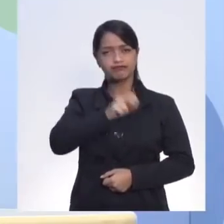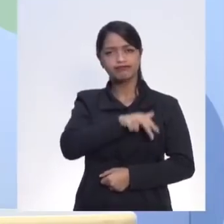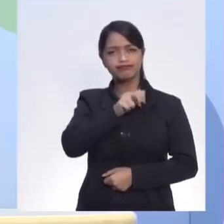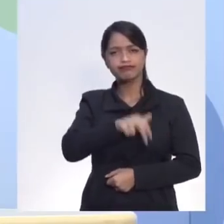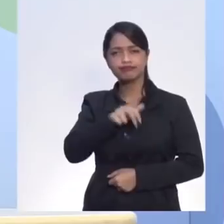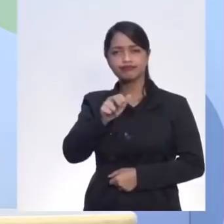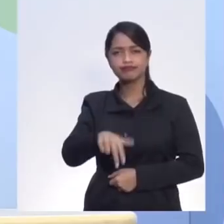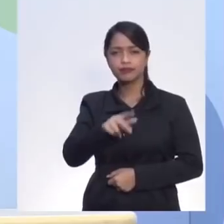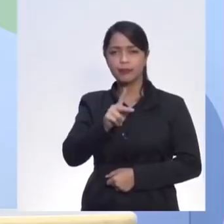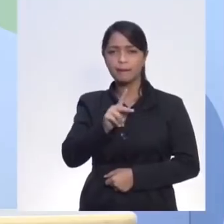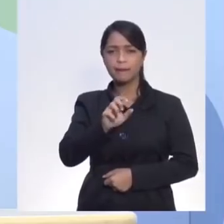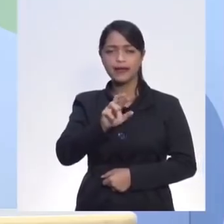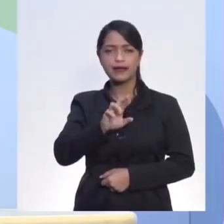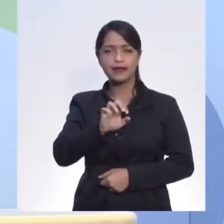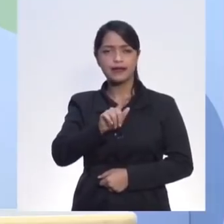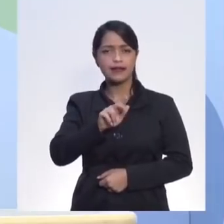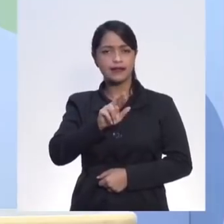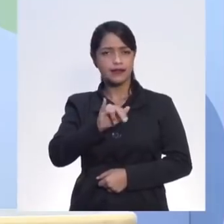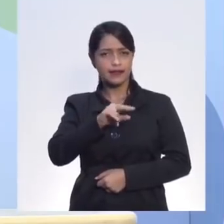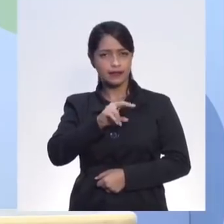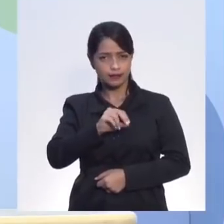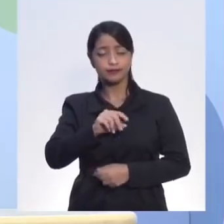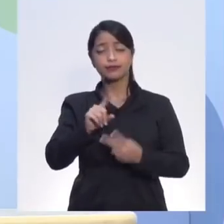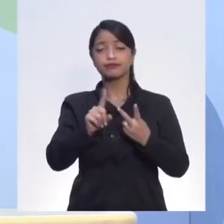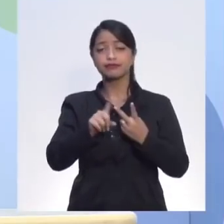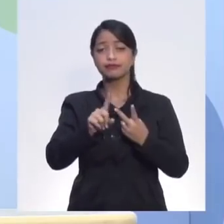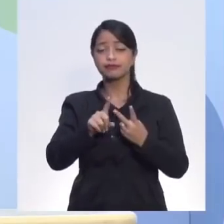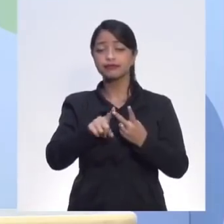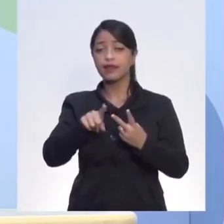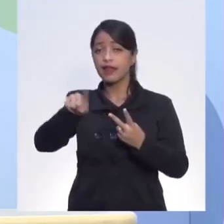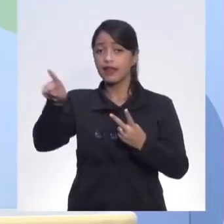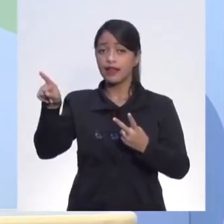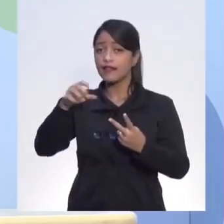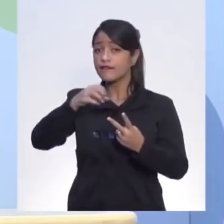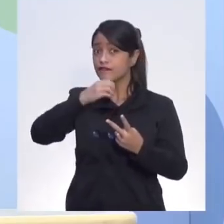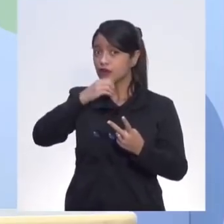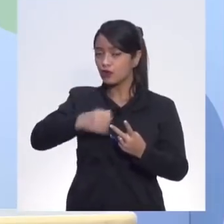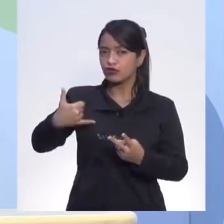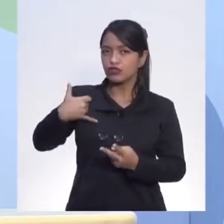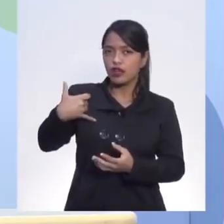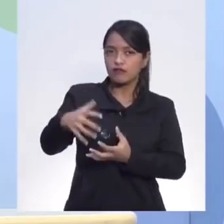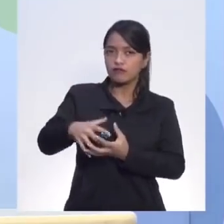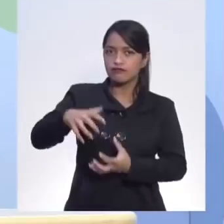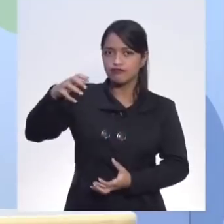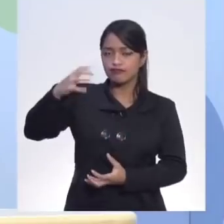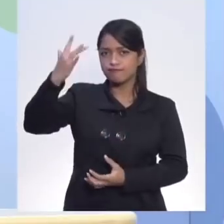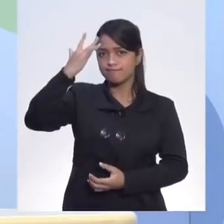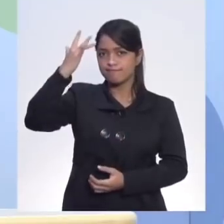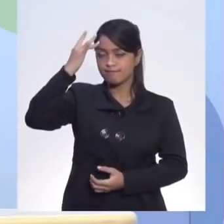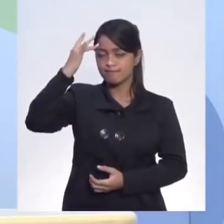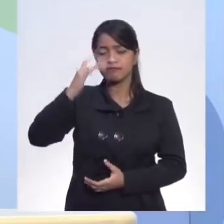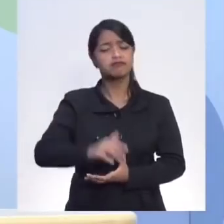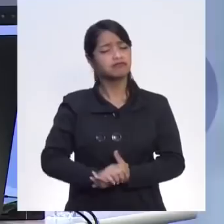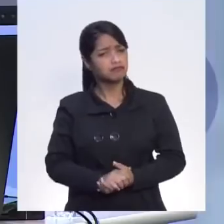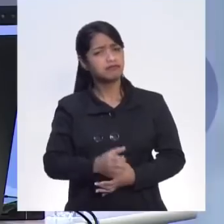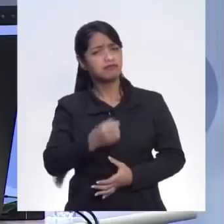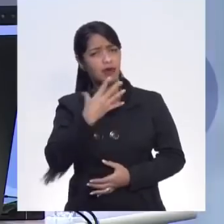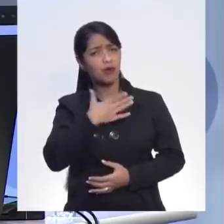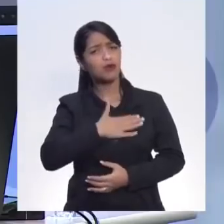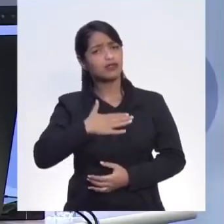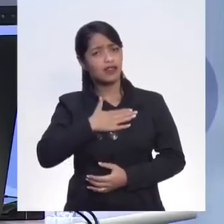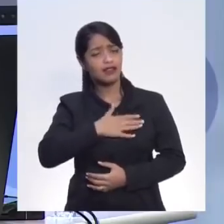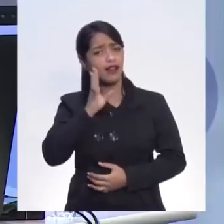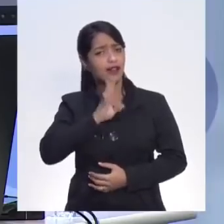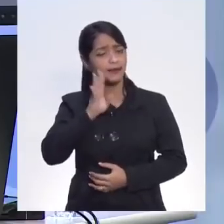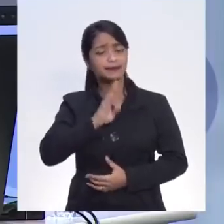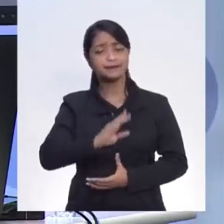é velho e tem muita sabedoria. Achei super interessante o conceito de que velho, seja uma né? pessoa velha, né? Muito bom, gostei, bem legal. Então